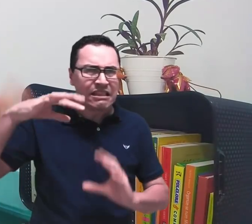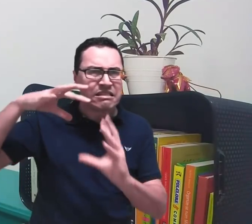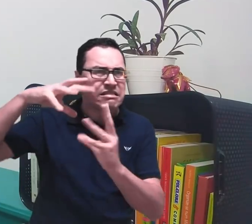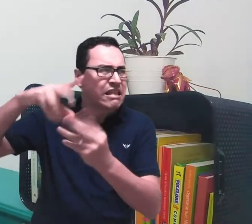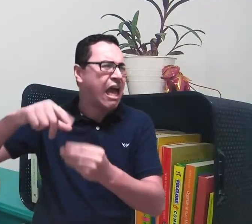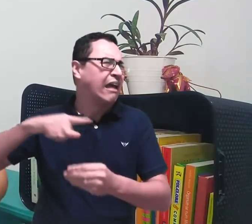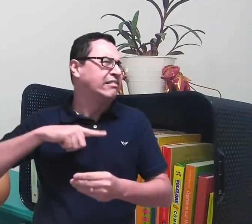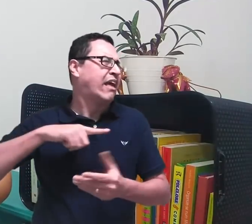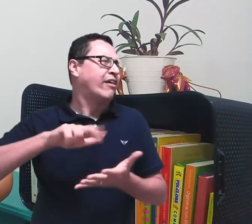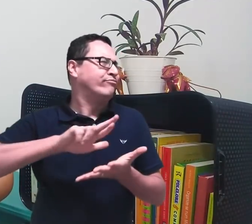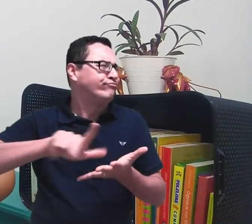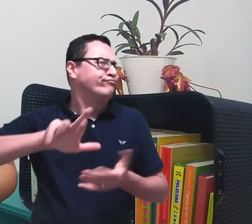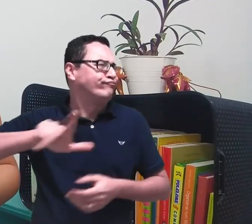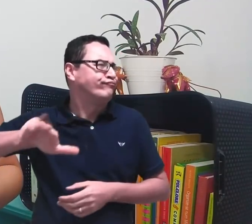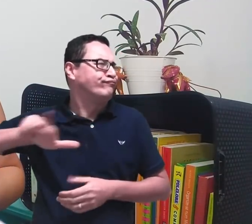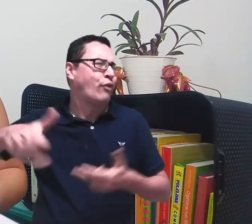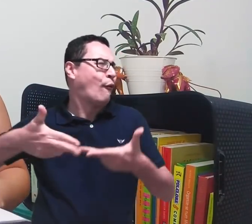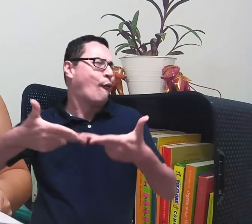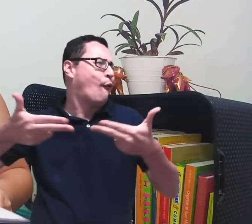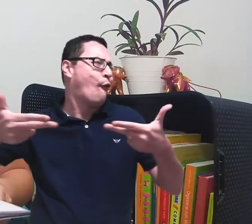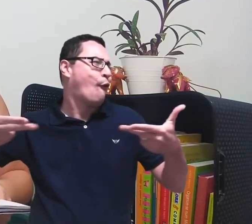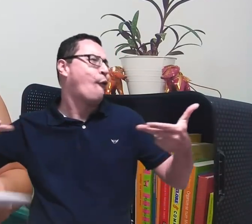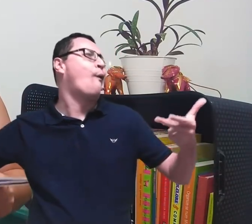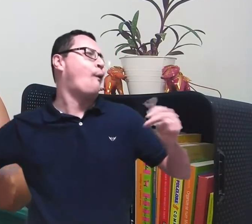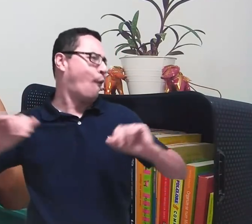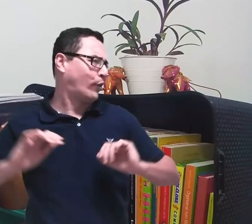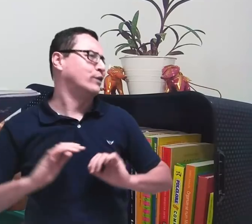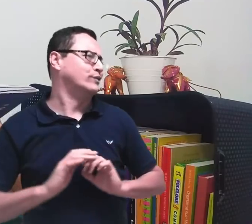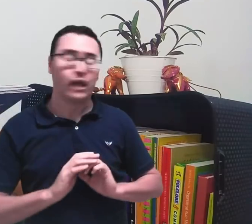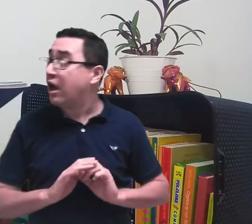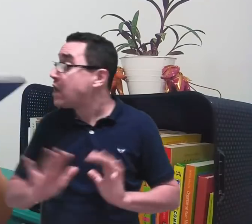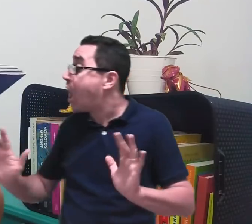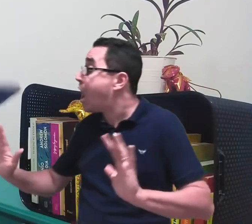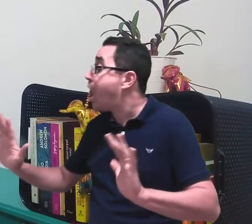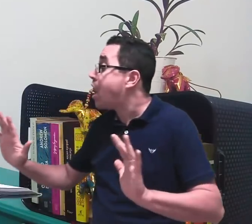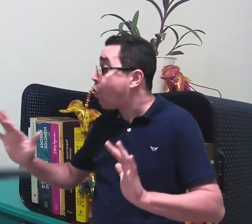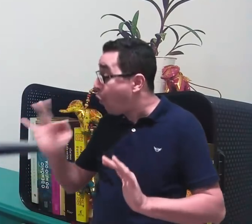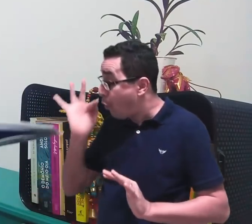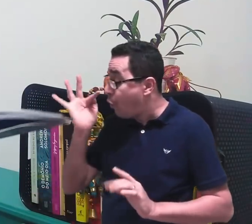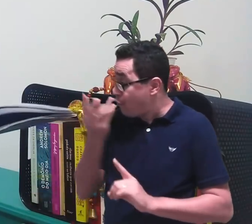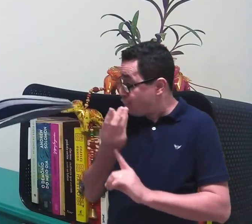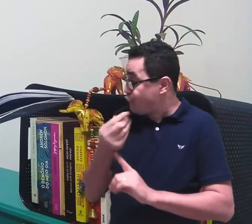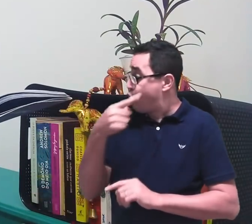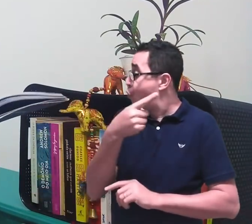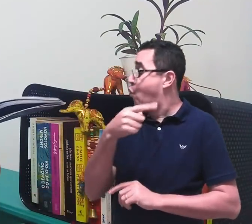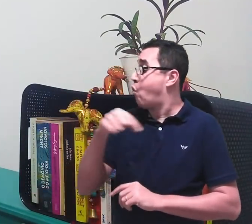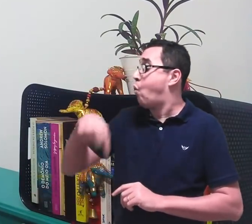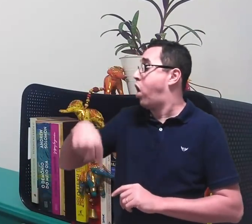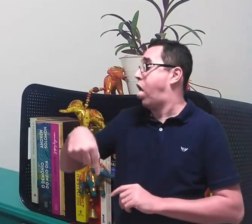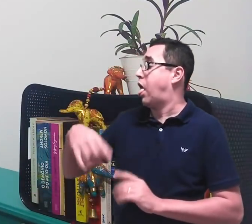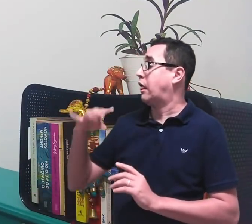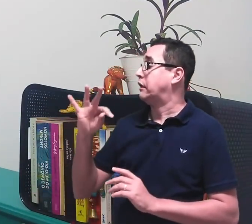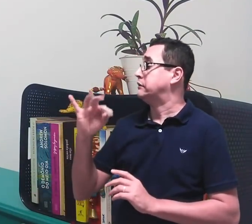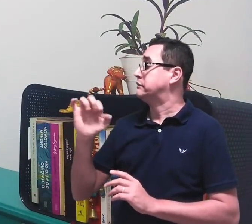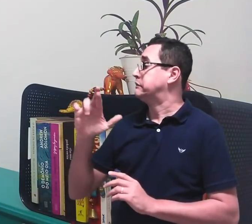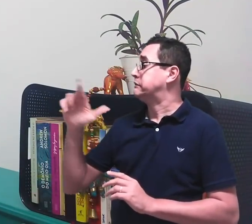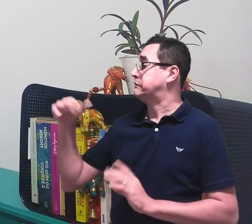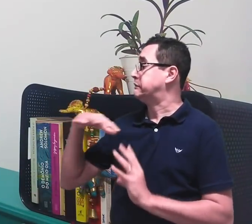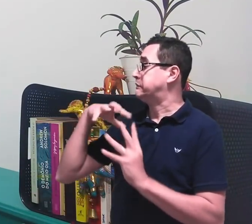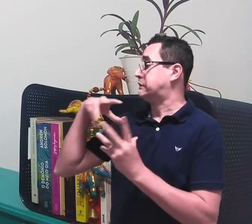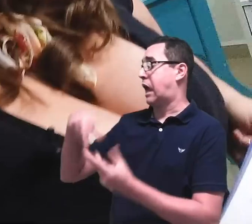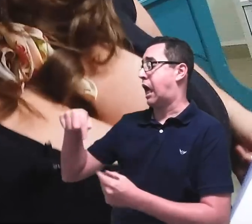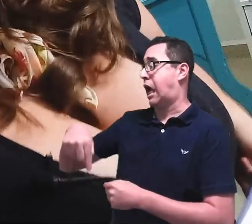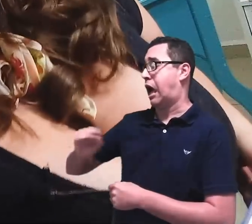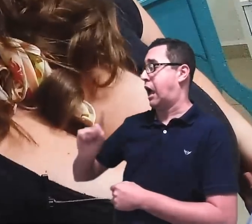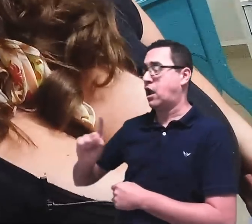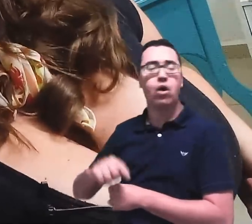de coisas. Não foi na terra, disse o Pequeno Príncipe. A raposa pareceu